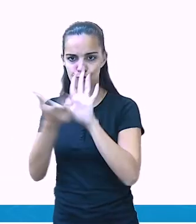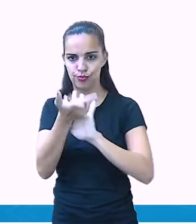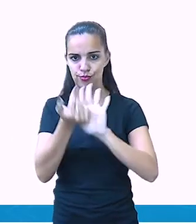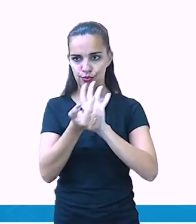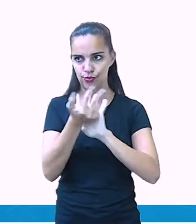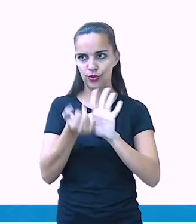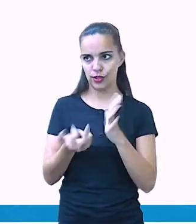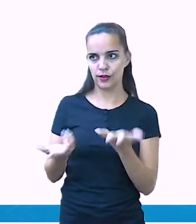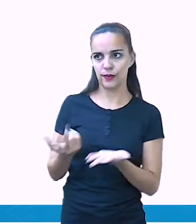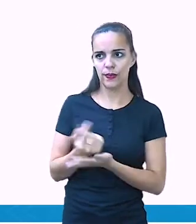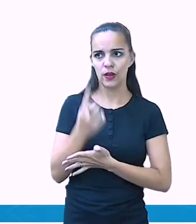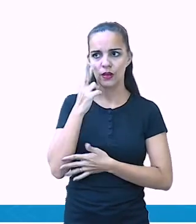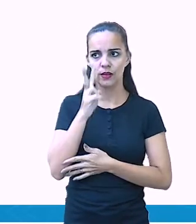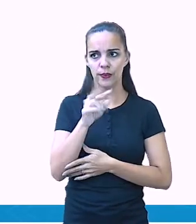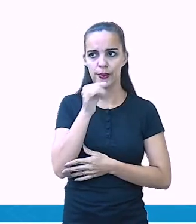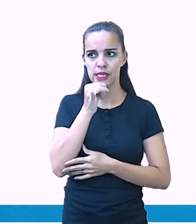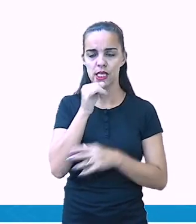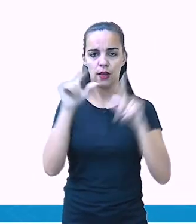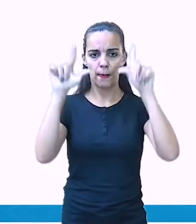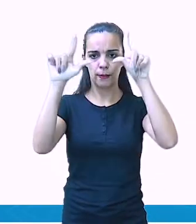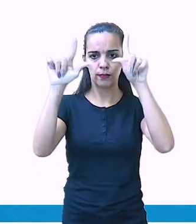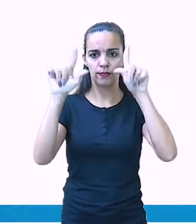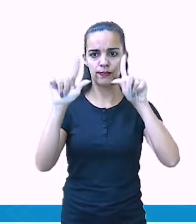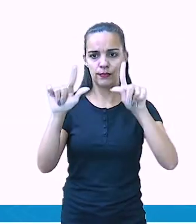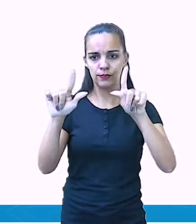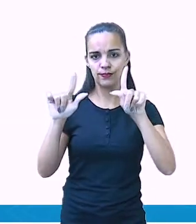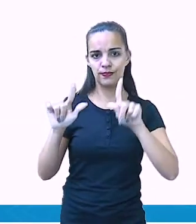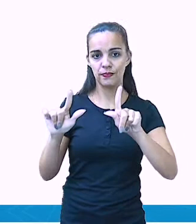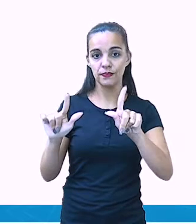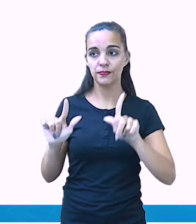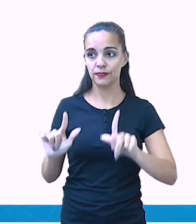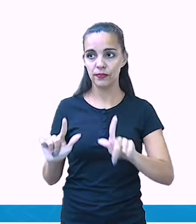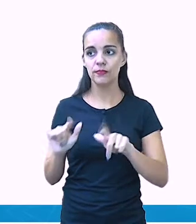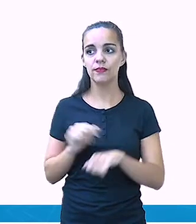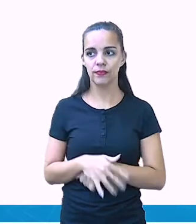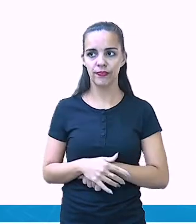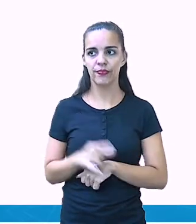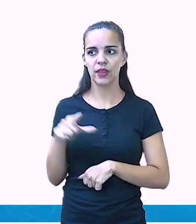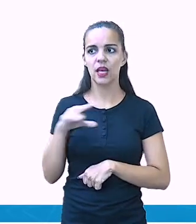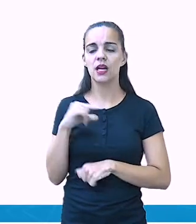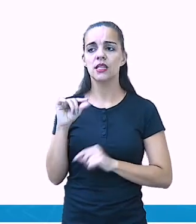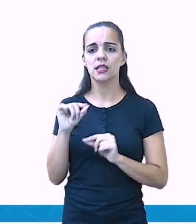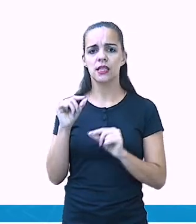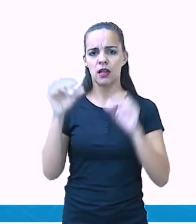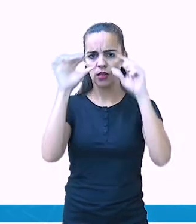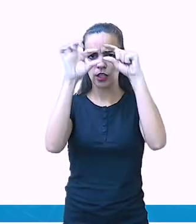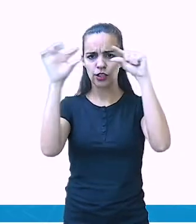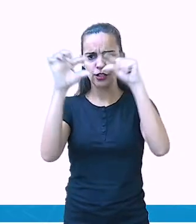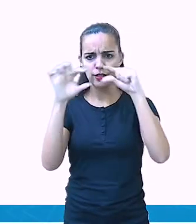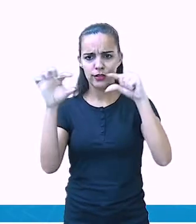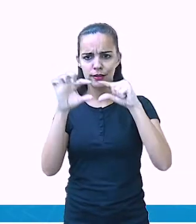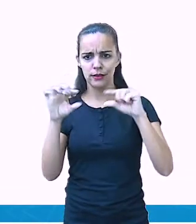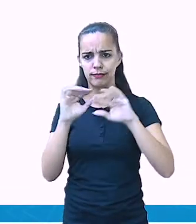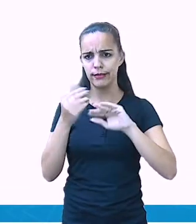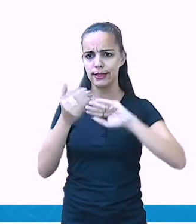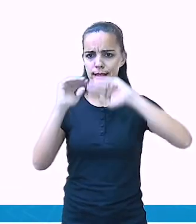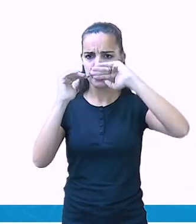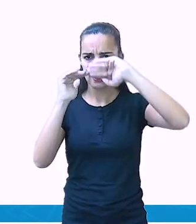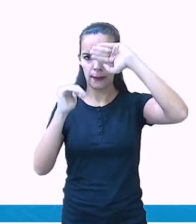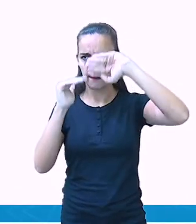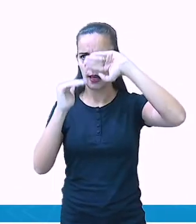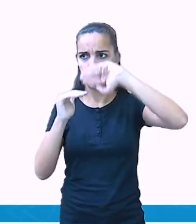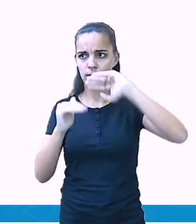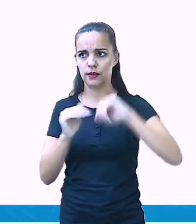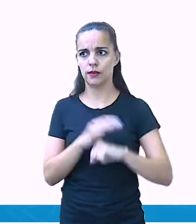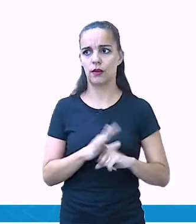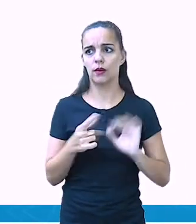vocês perceberem. Olha aí que a gente tem várias tarjas separadas, que são os quadrinhos. Por